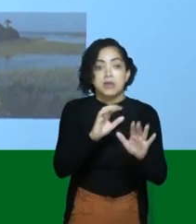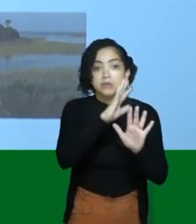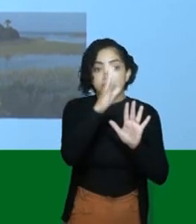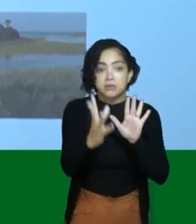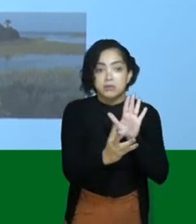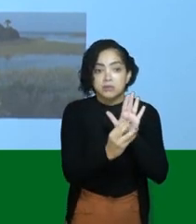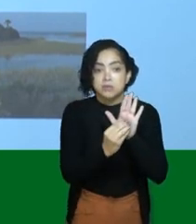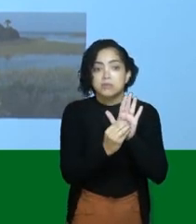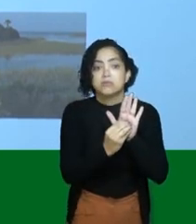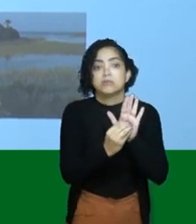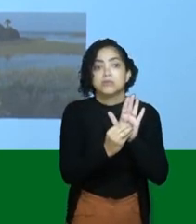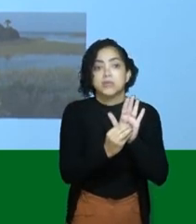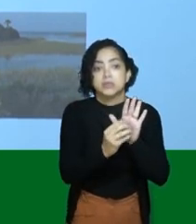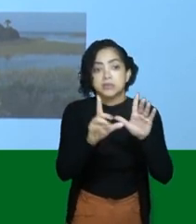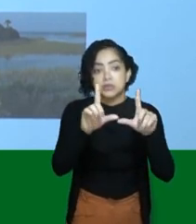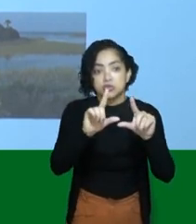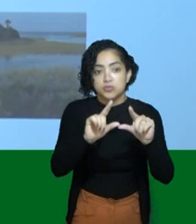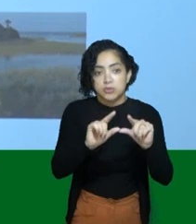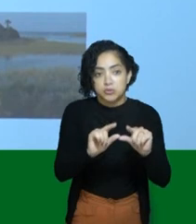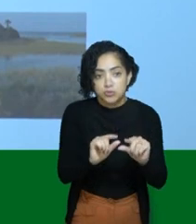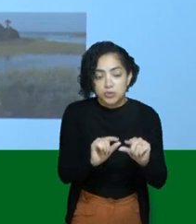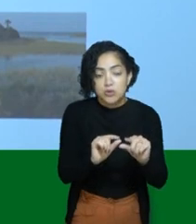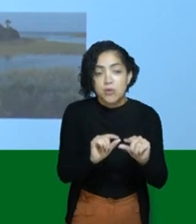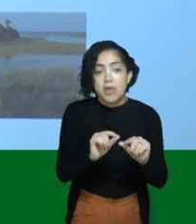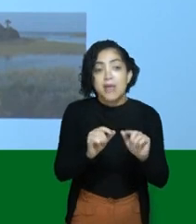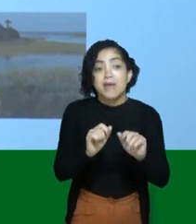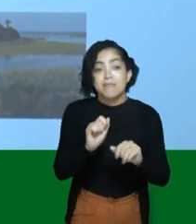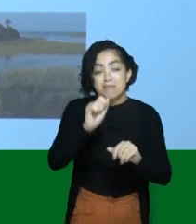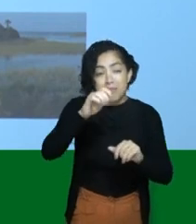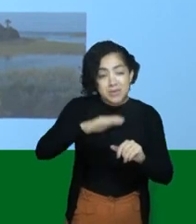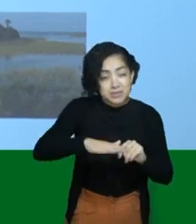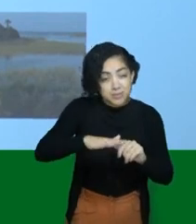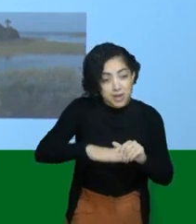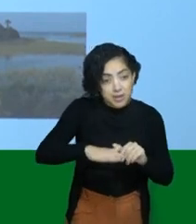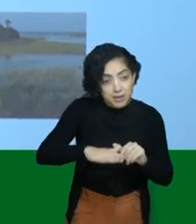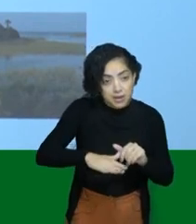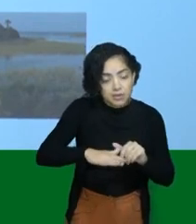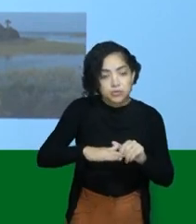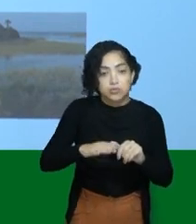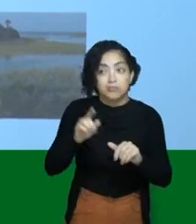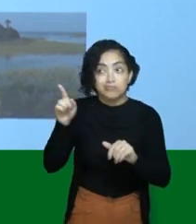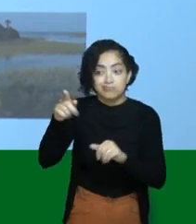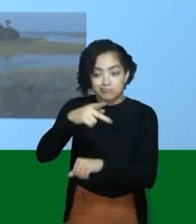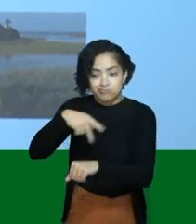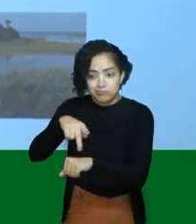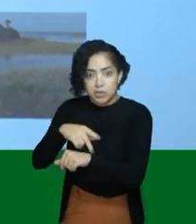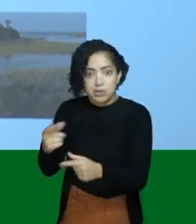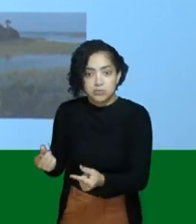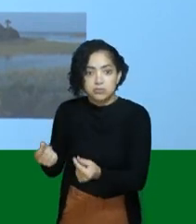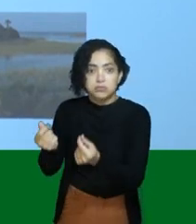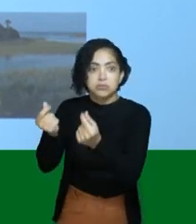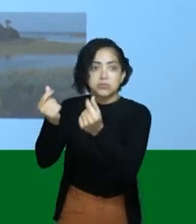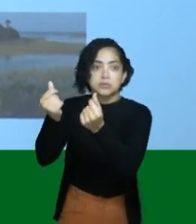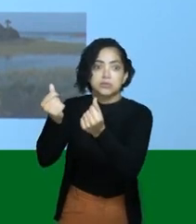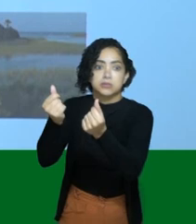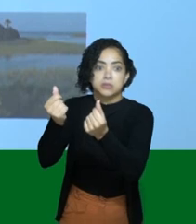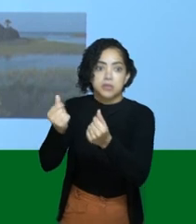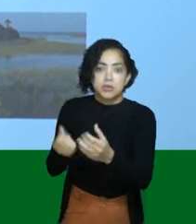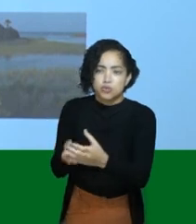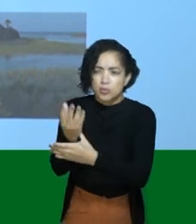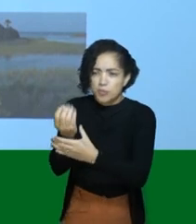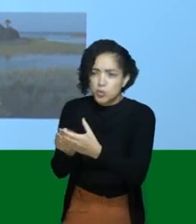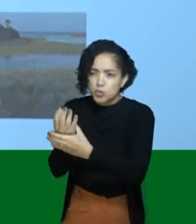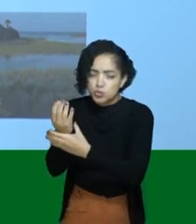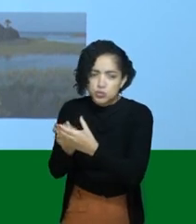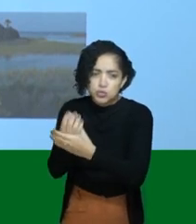gente coibir aquilo, a gente já ganha, e é barato, é muito mais barato. Imagina os países ricos que têm que fazer uma... É tudo